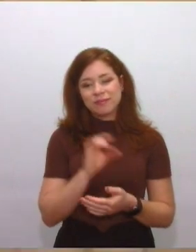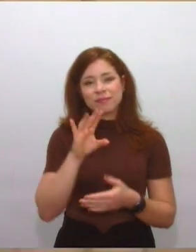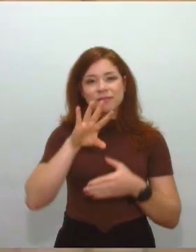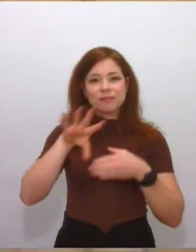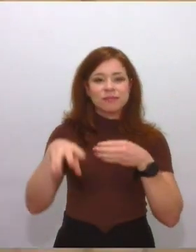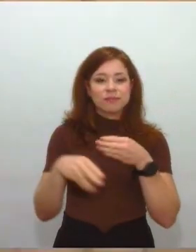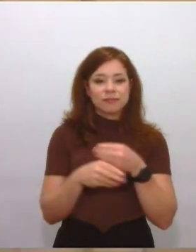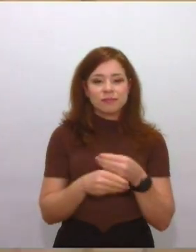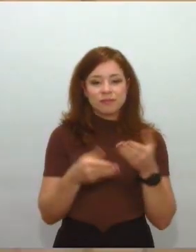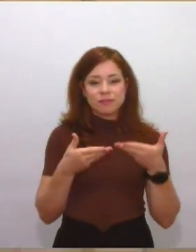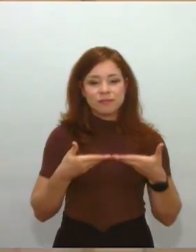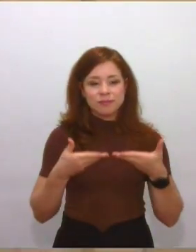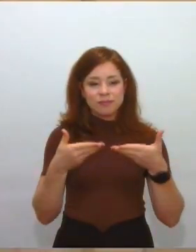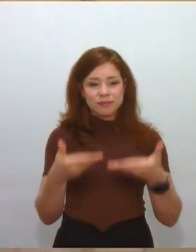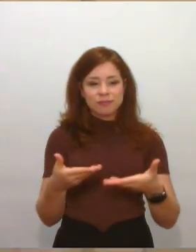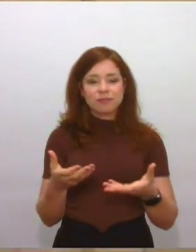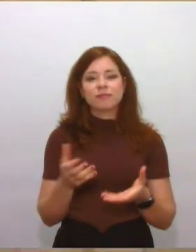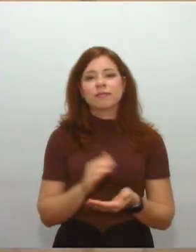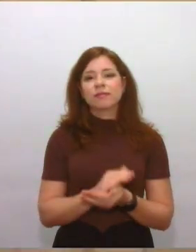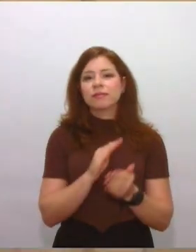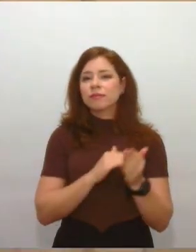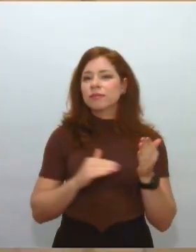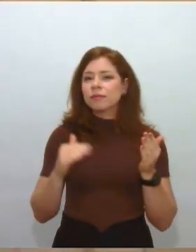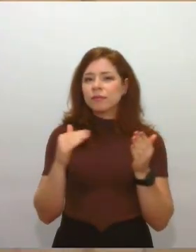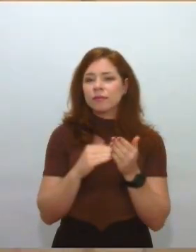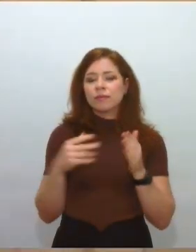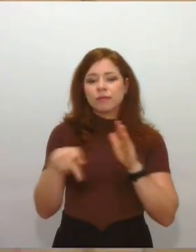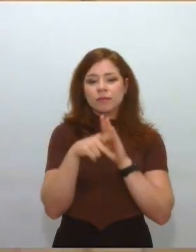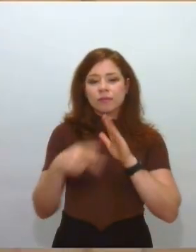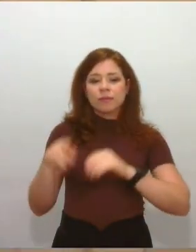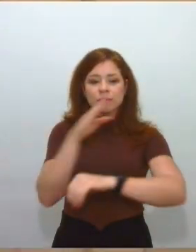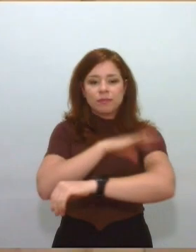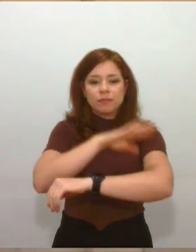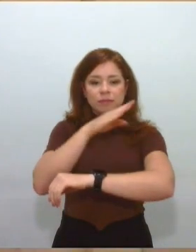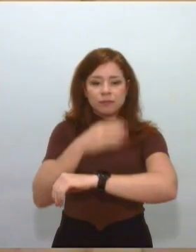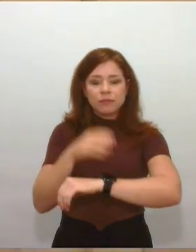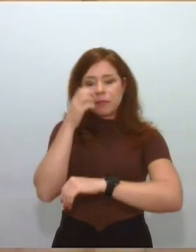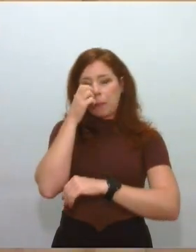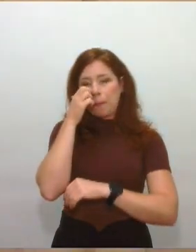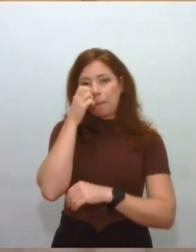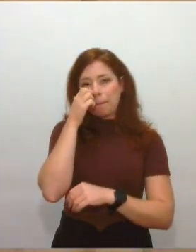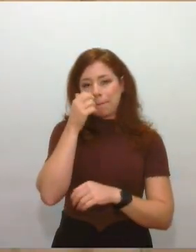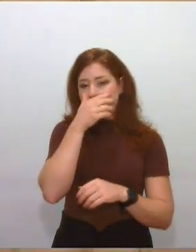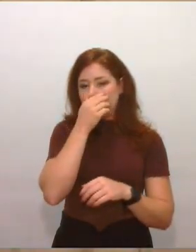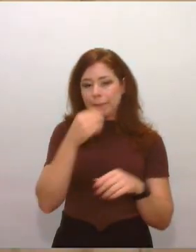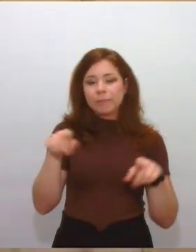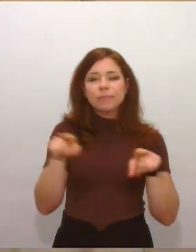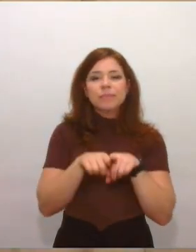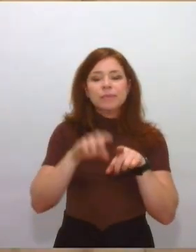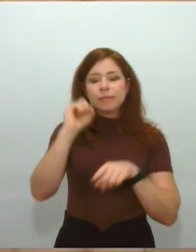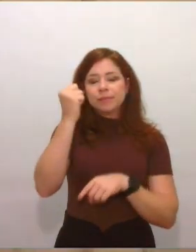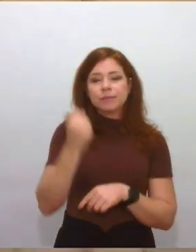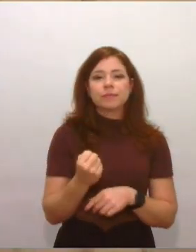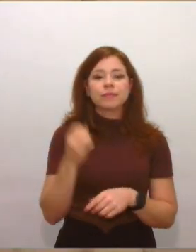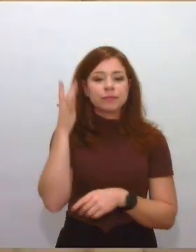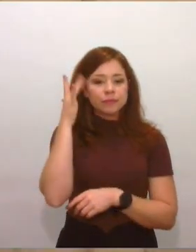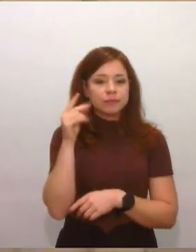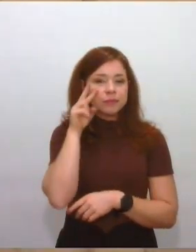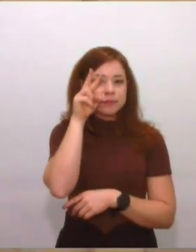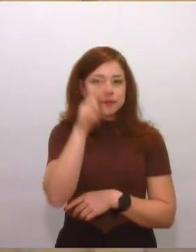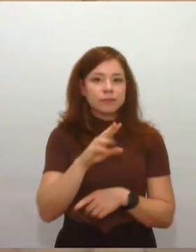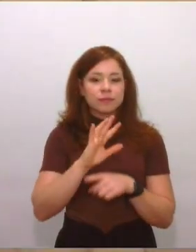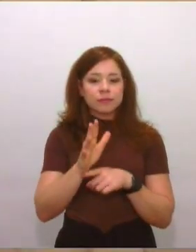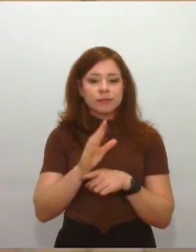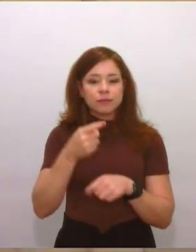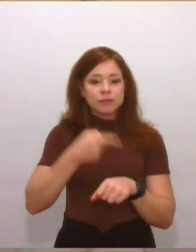toda a população sergipana, propriaense, para amanhã no Cinema Veneza a gente contemplar esse documentário, que é a primeira obra